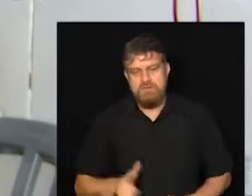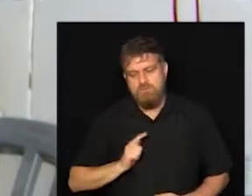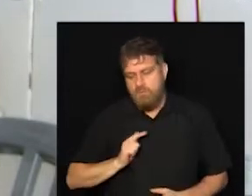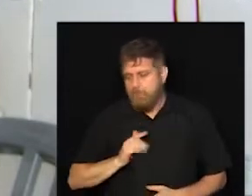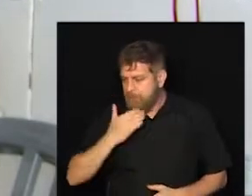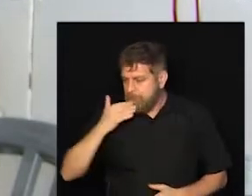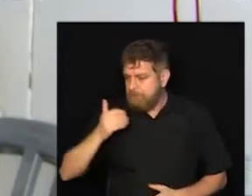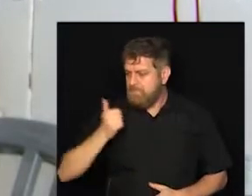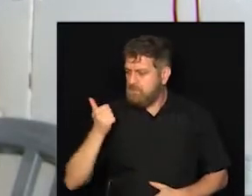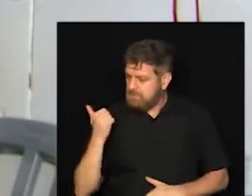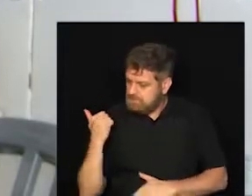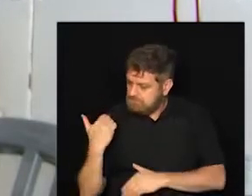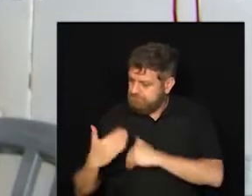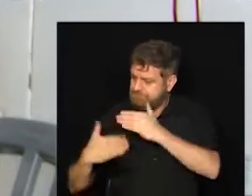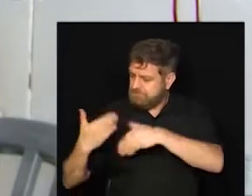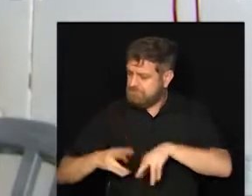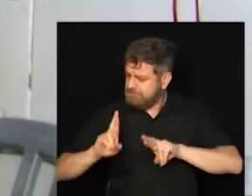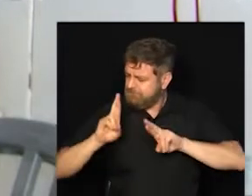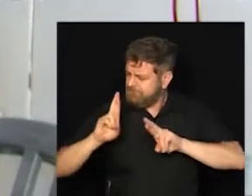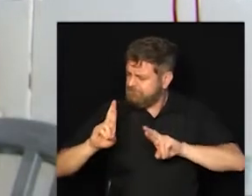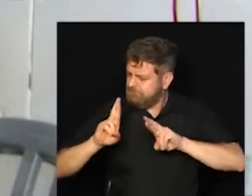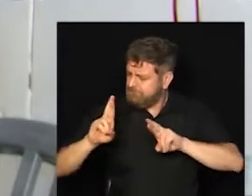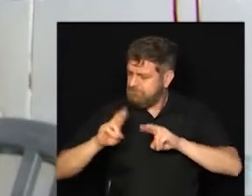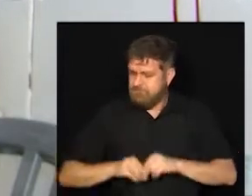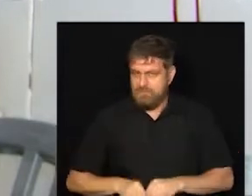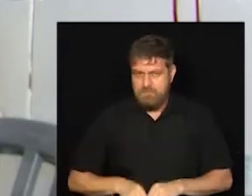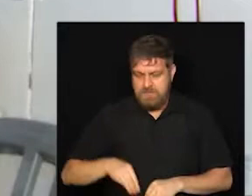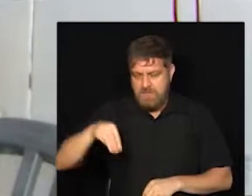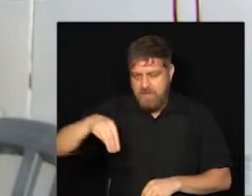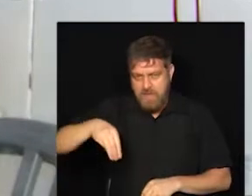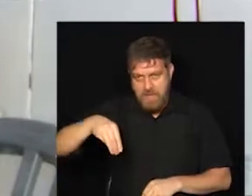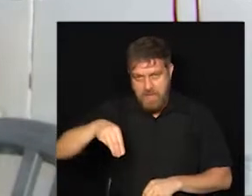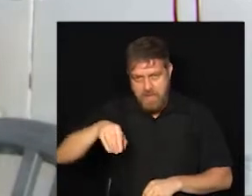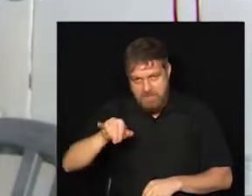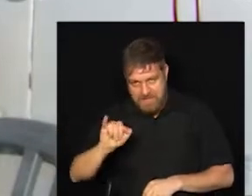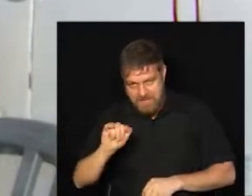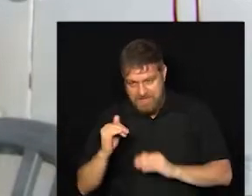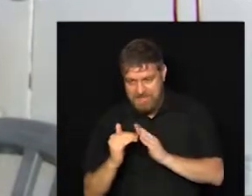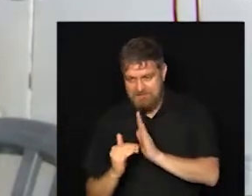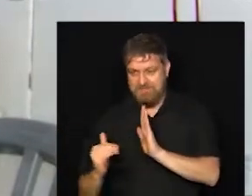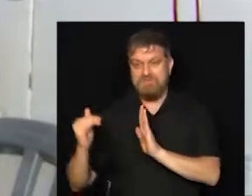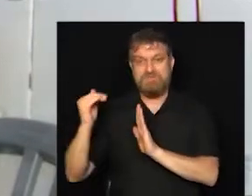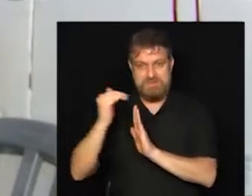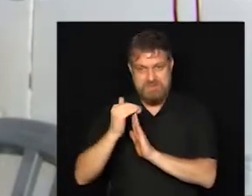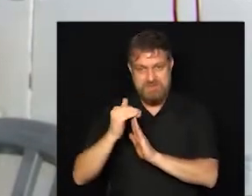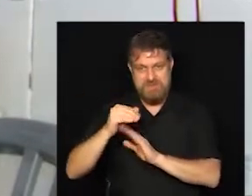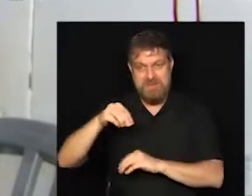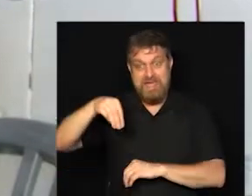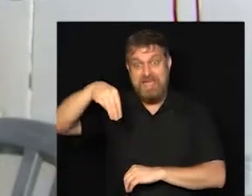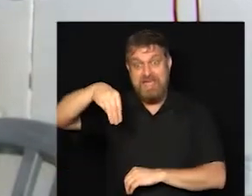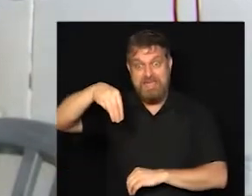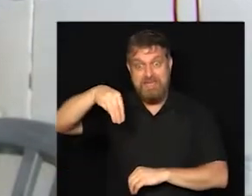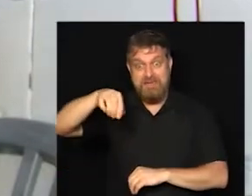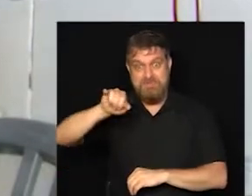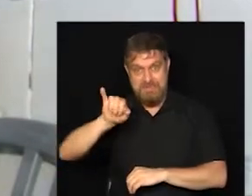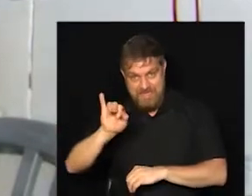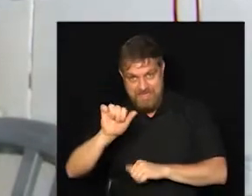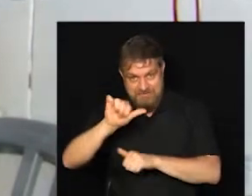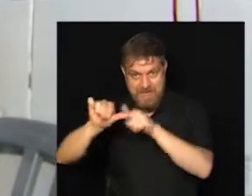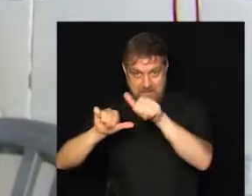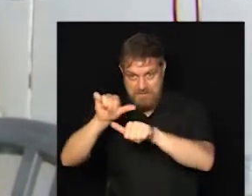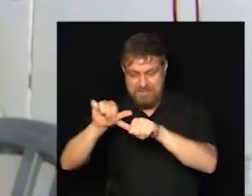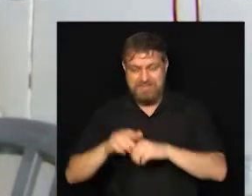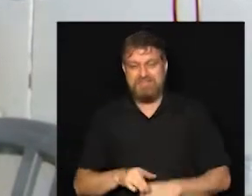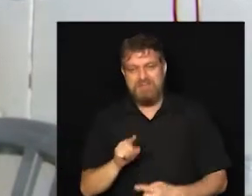só melhorar. E a expectativa é que eu mude de categoria no meio aí, né? A